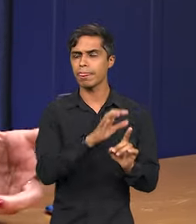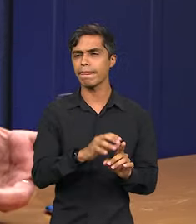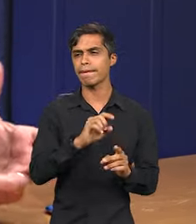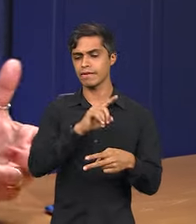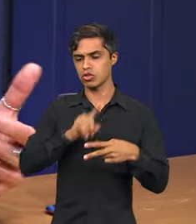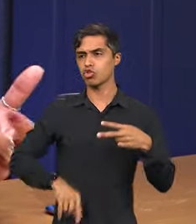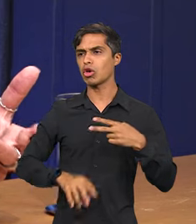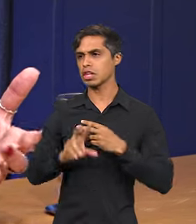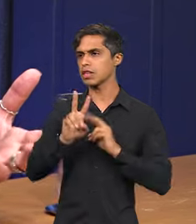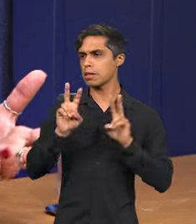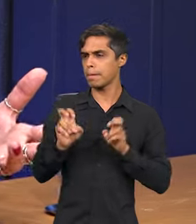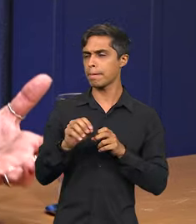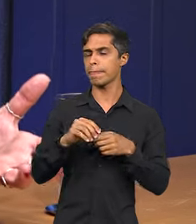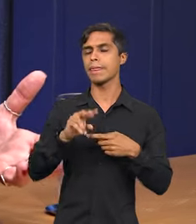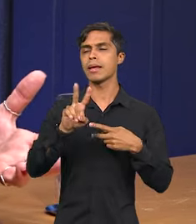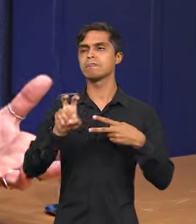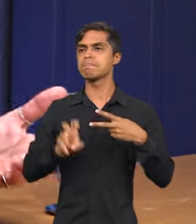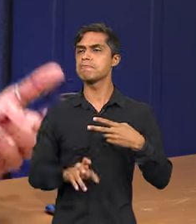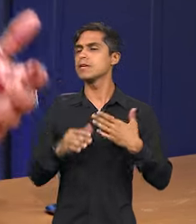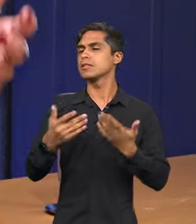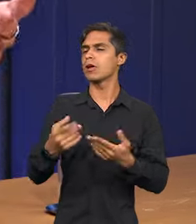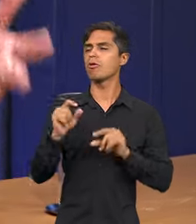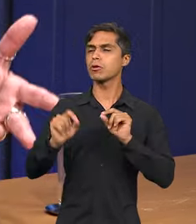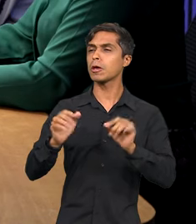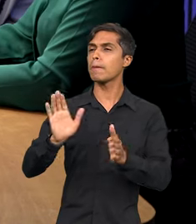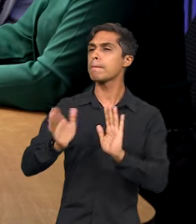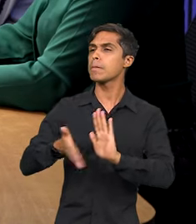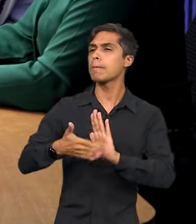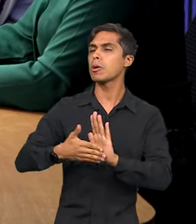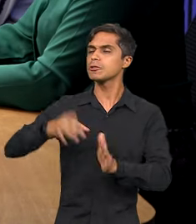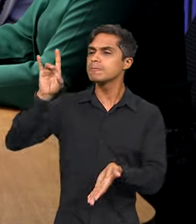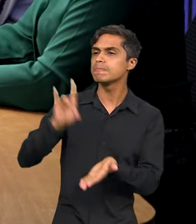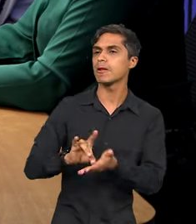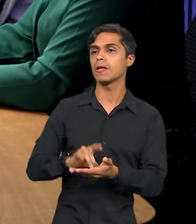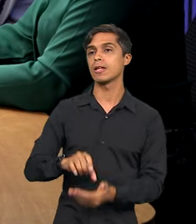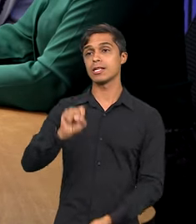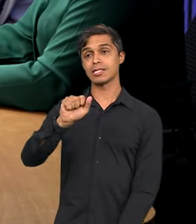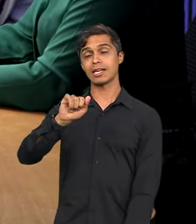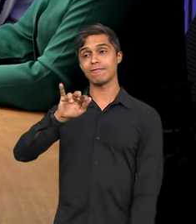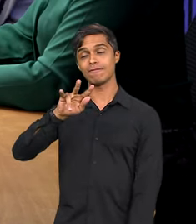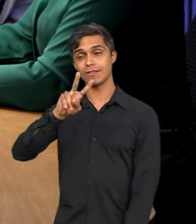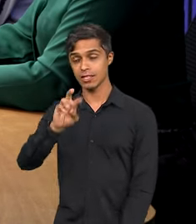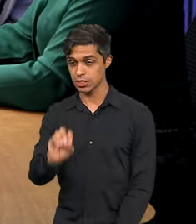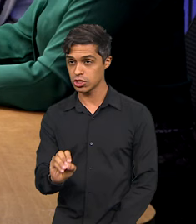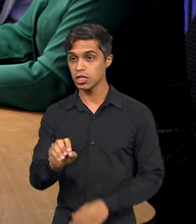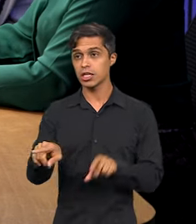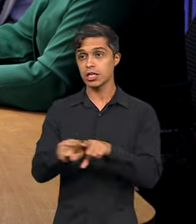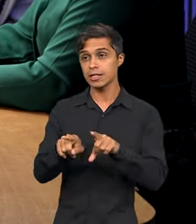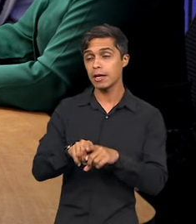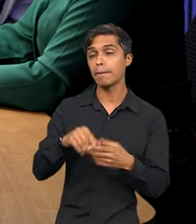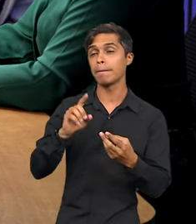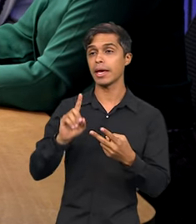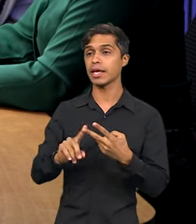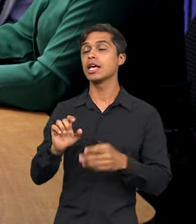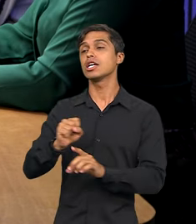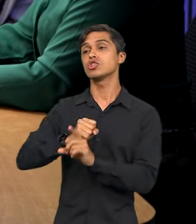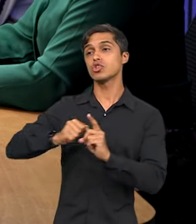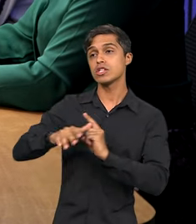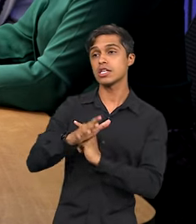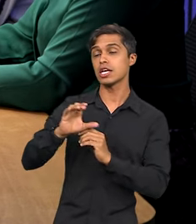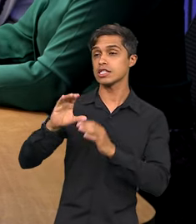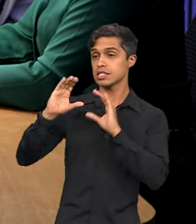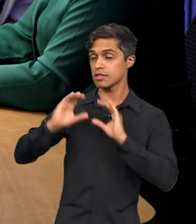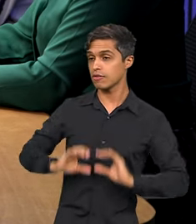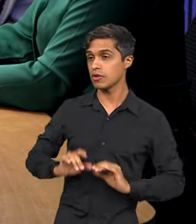temas e que propostas concretas o sa20 e a sociedade civil aqui no Brasil por meio da